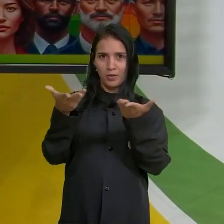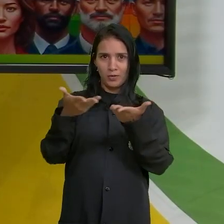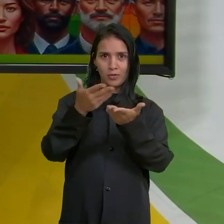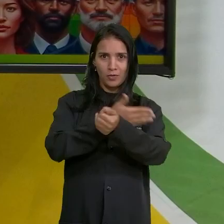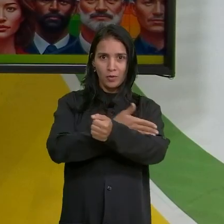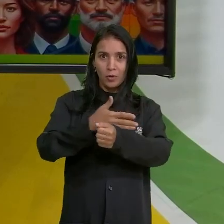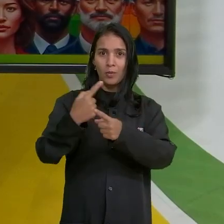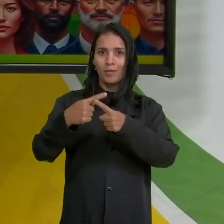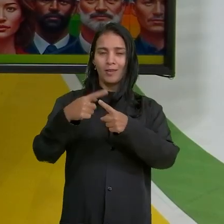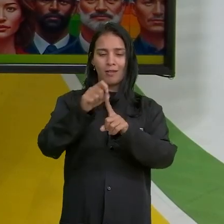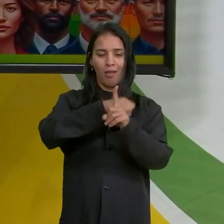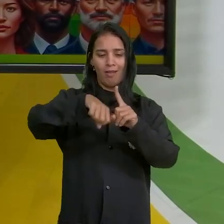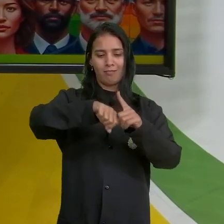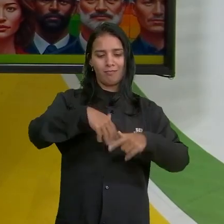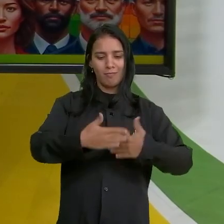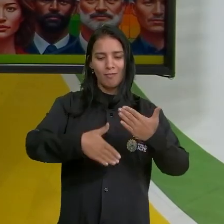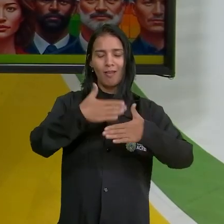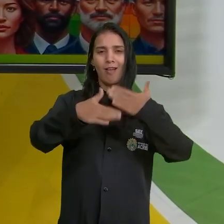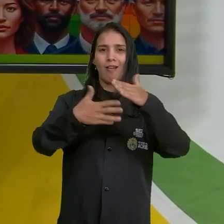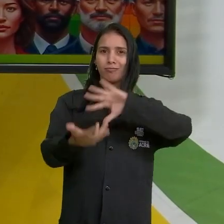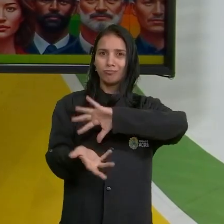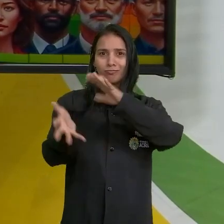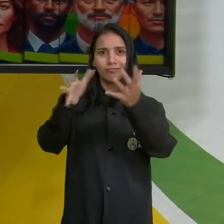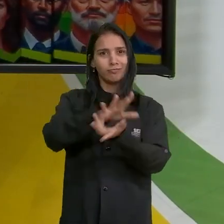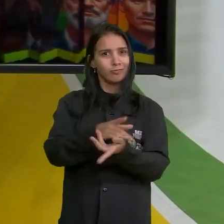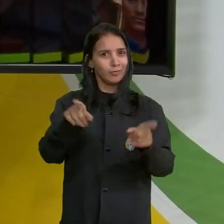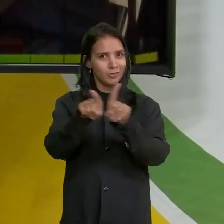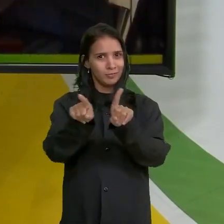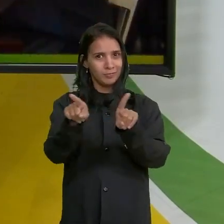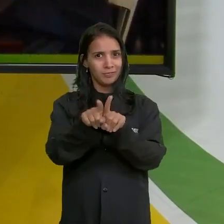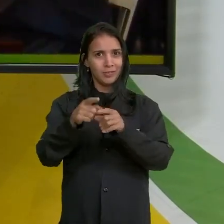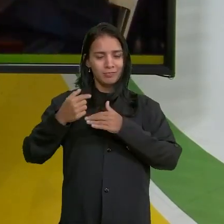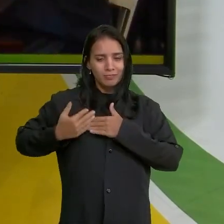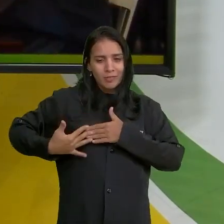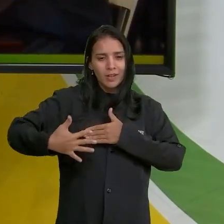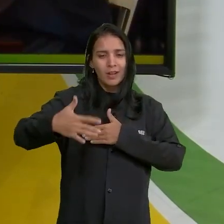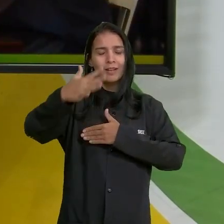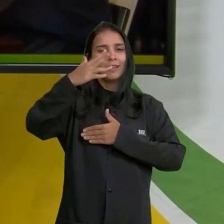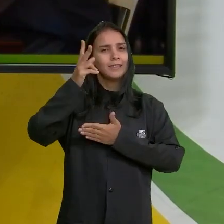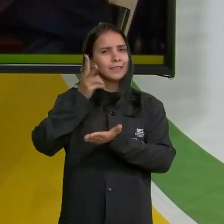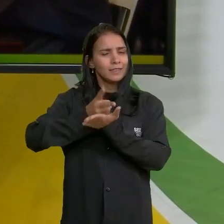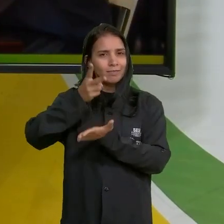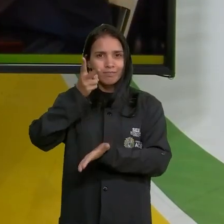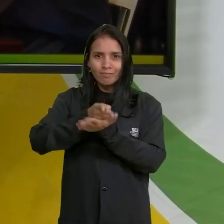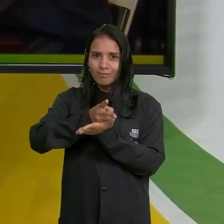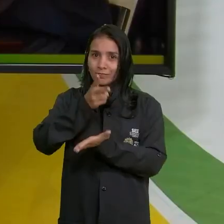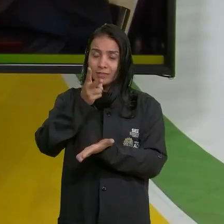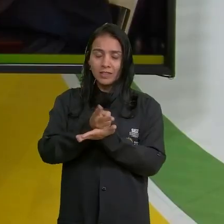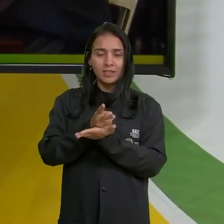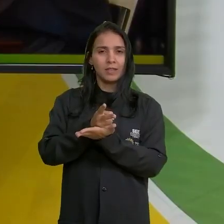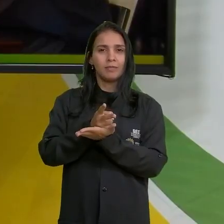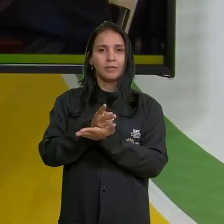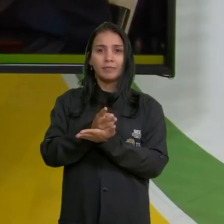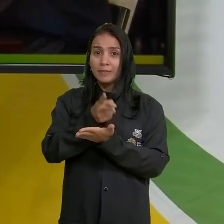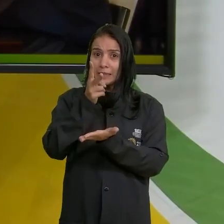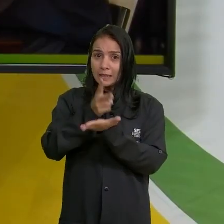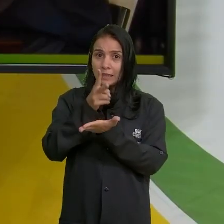que a sociedade ela muda ao longo do tempo e, consequentemente, isso vai